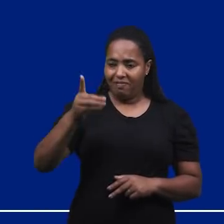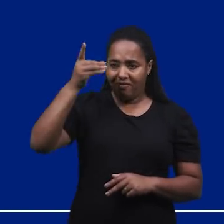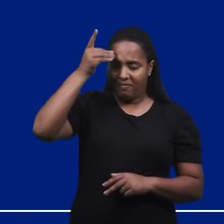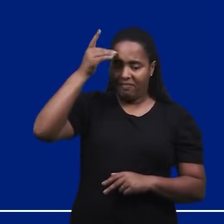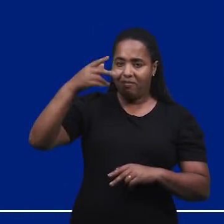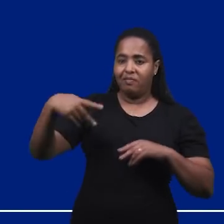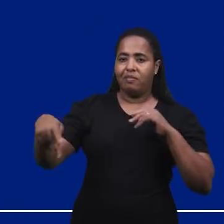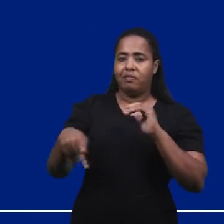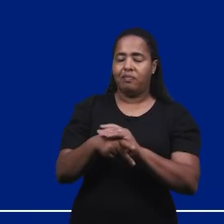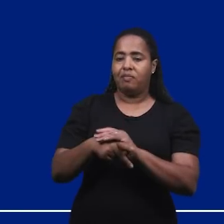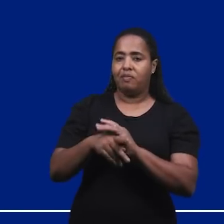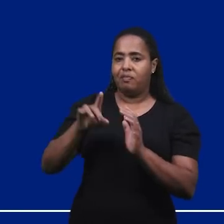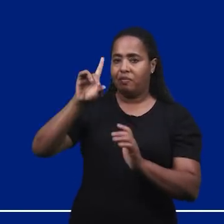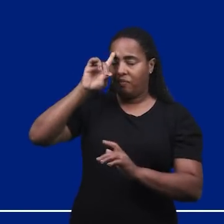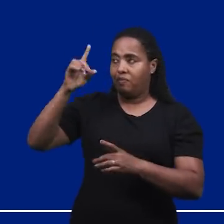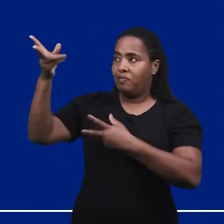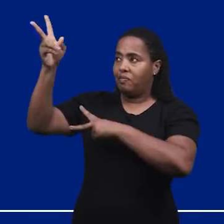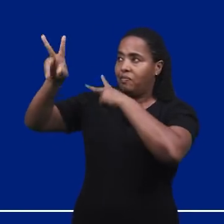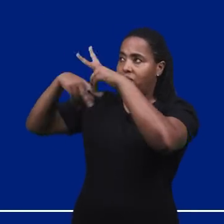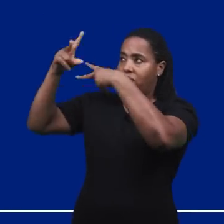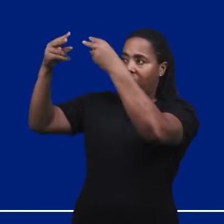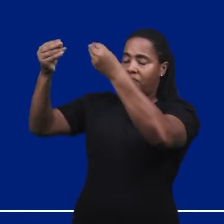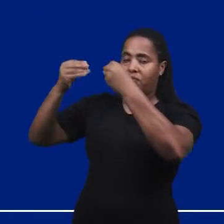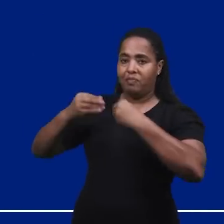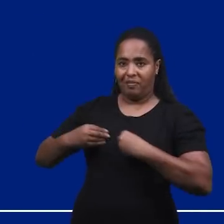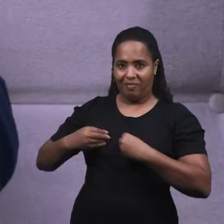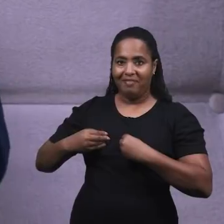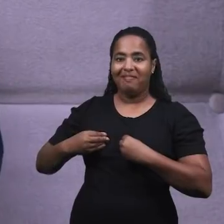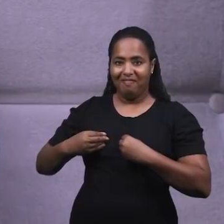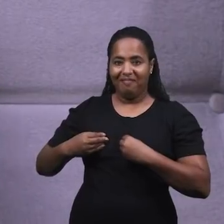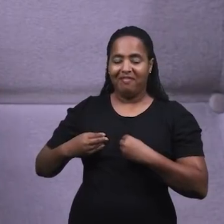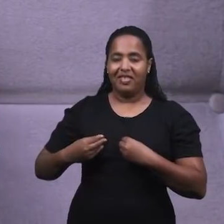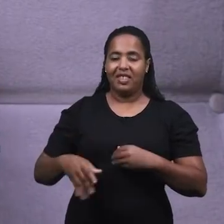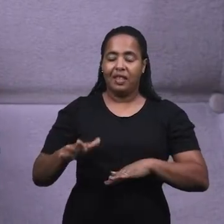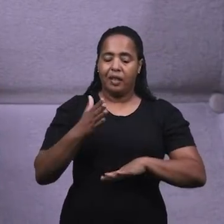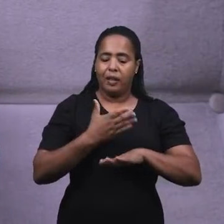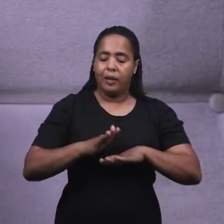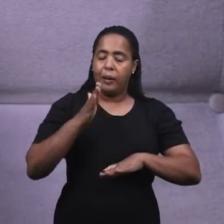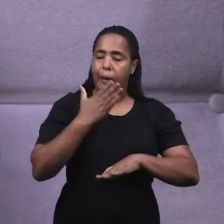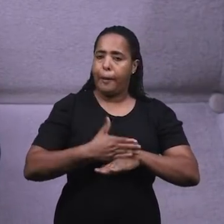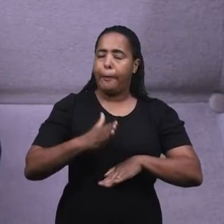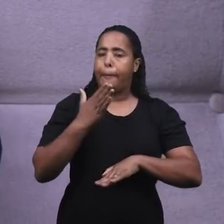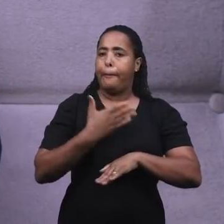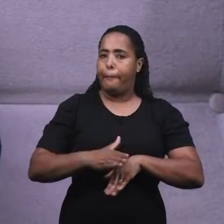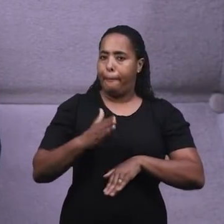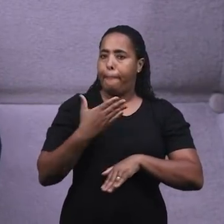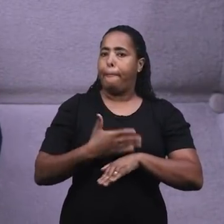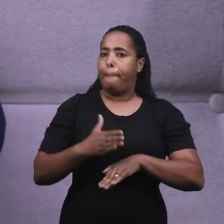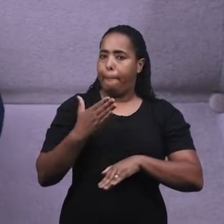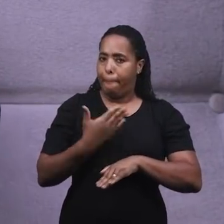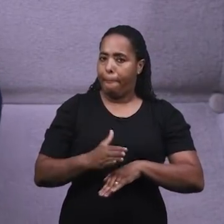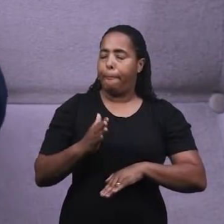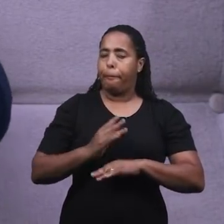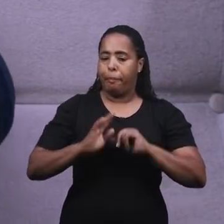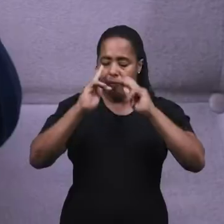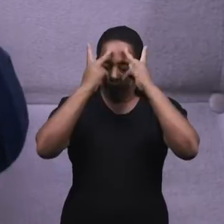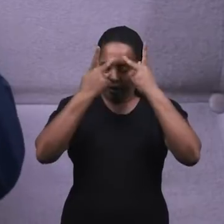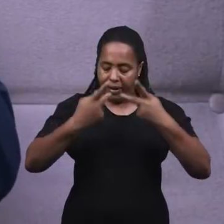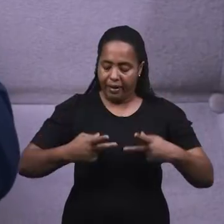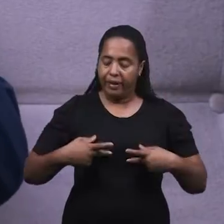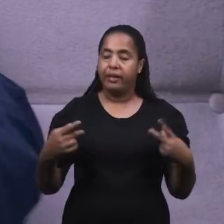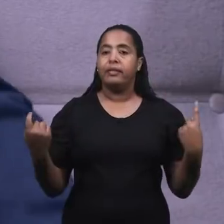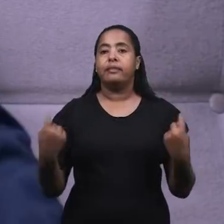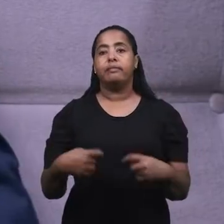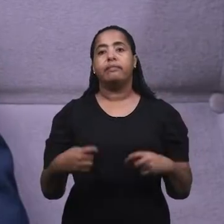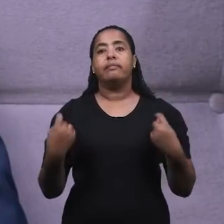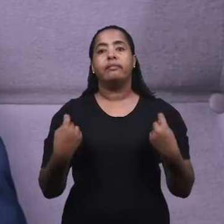a Deus. é dádiva de Deus. Glória a Jesus. Então, na prática, o que o homem deve